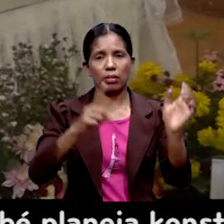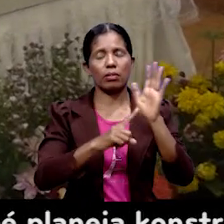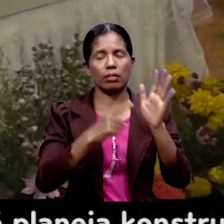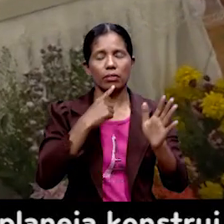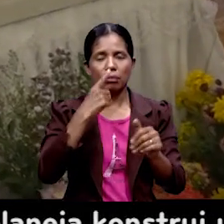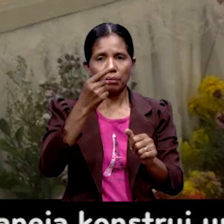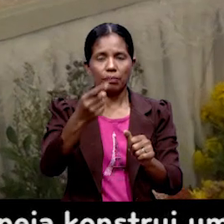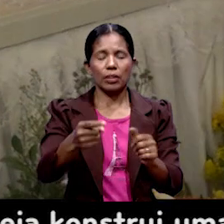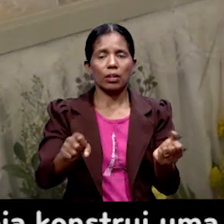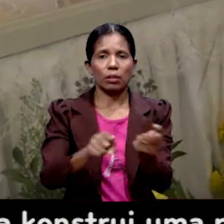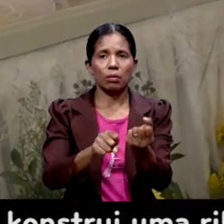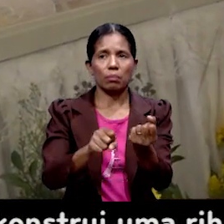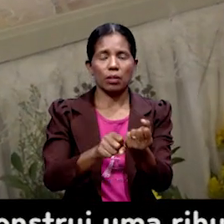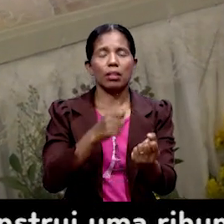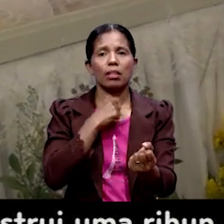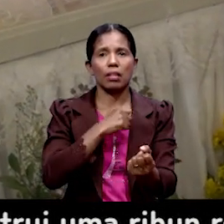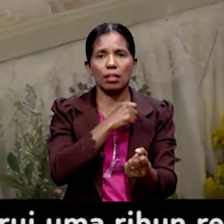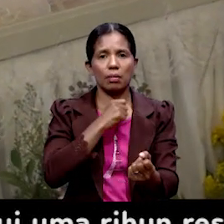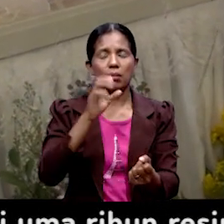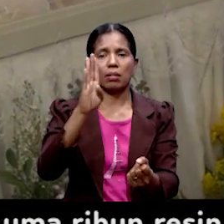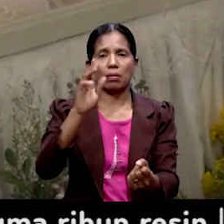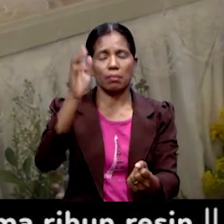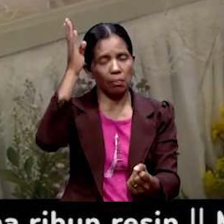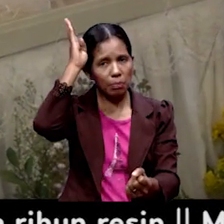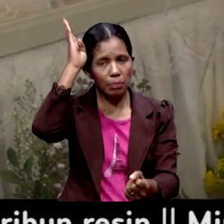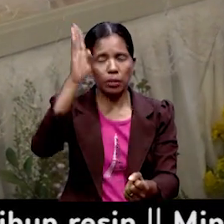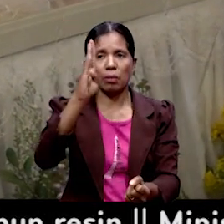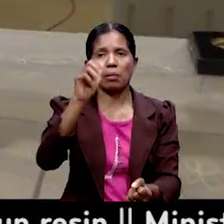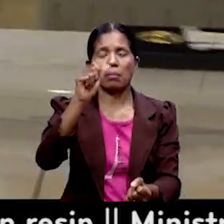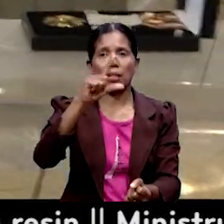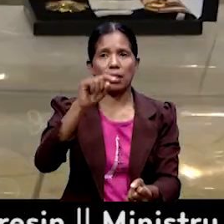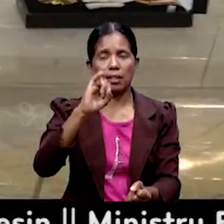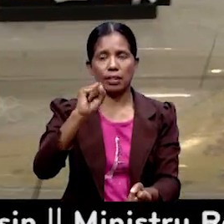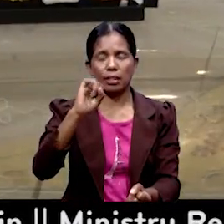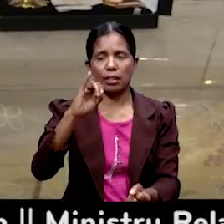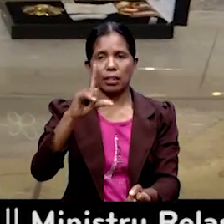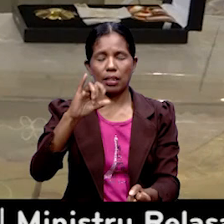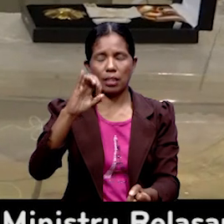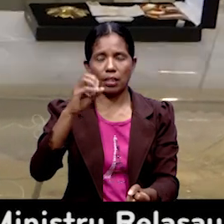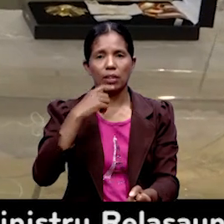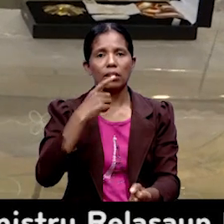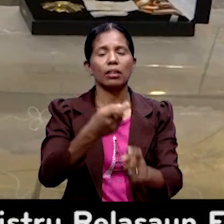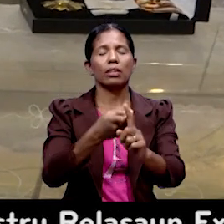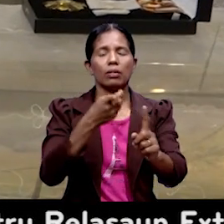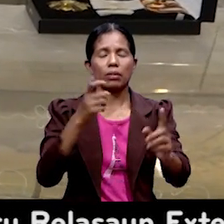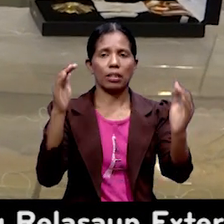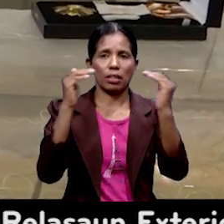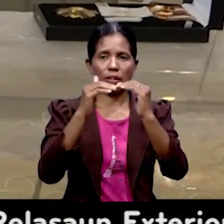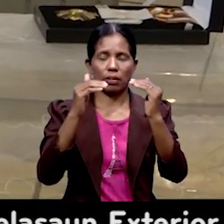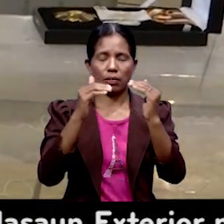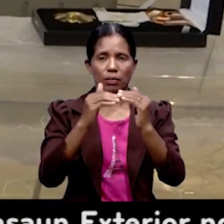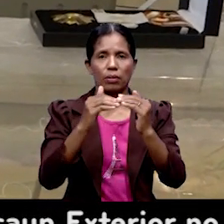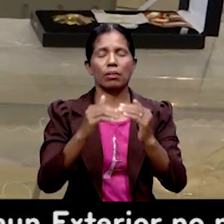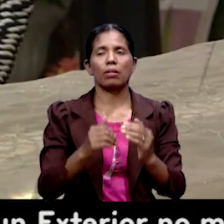reconhece contribuição Dom Basílio Nian e a luta ba autodeterminação povo Timor-Leste, li husi encontros